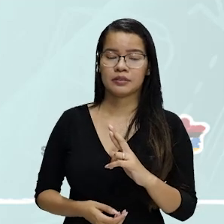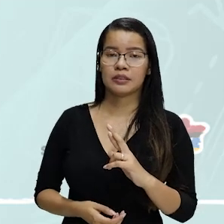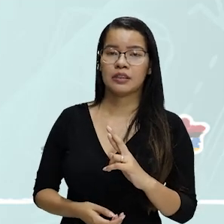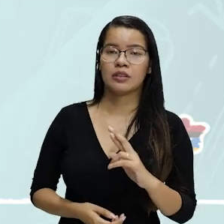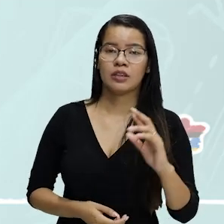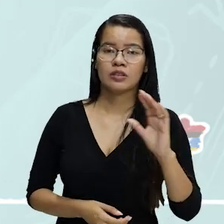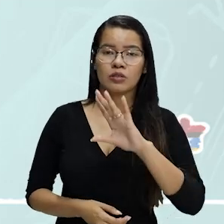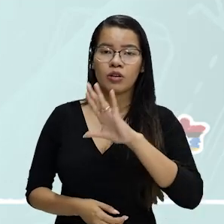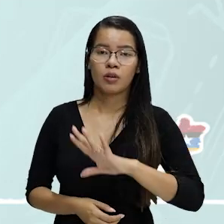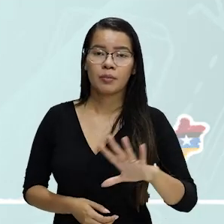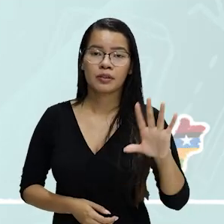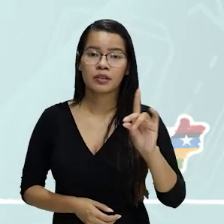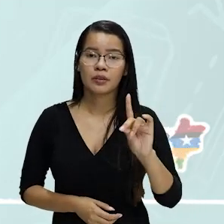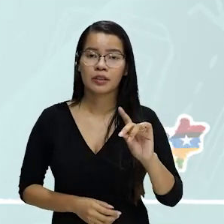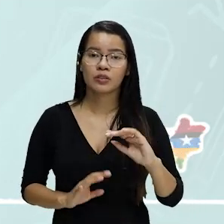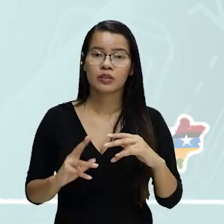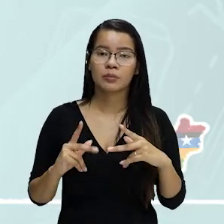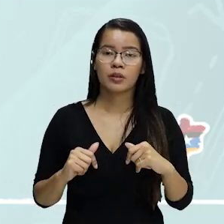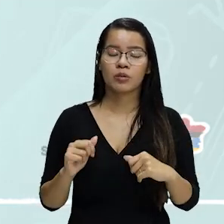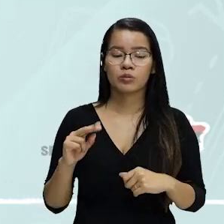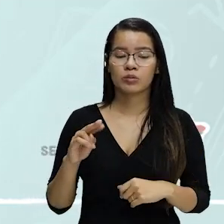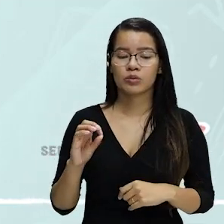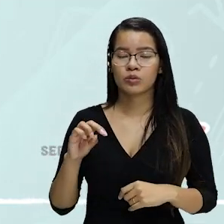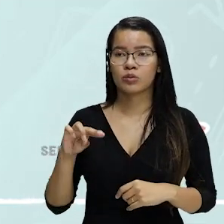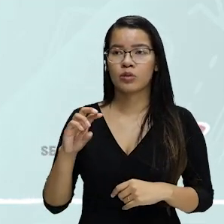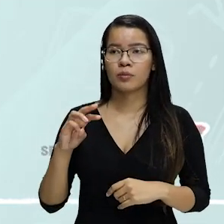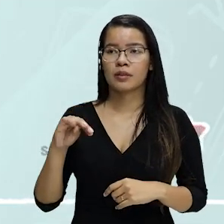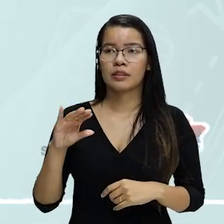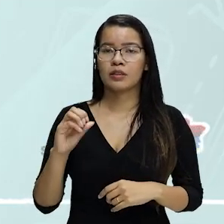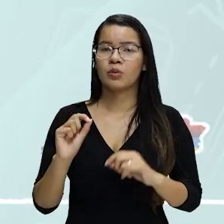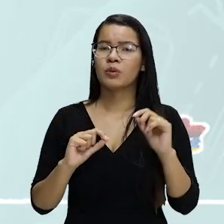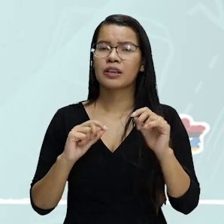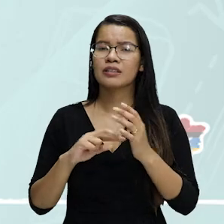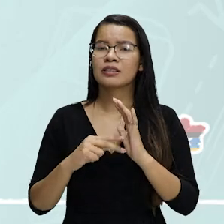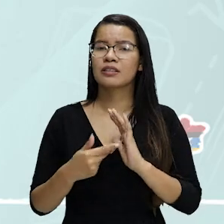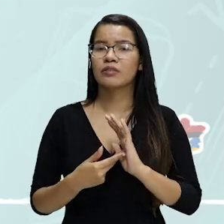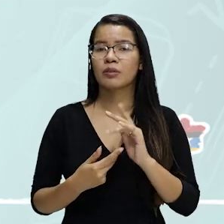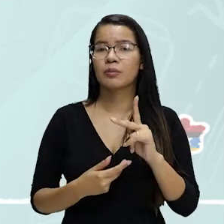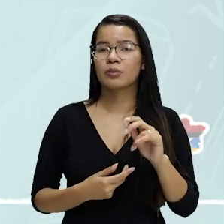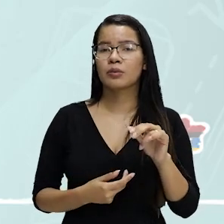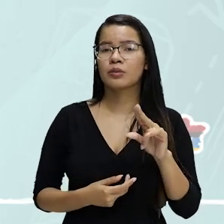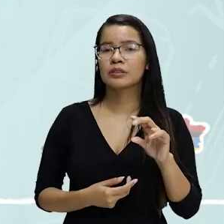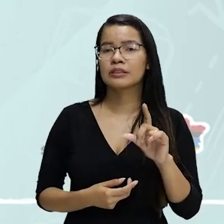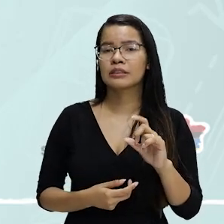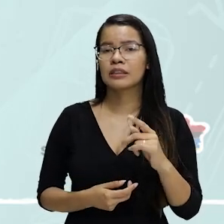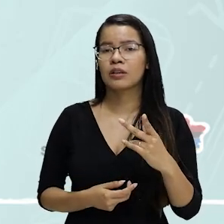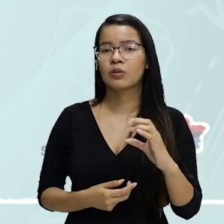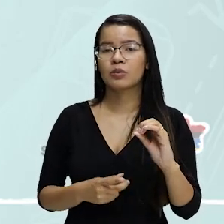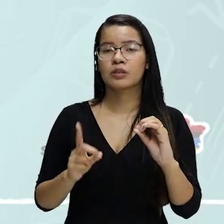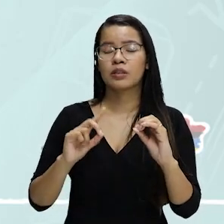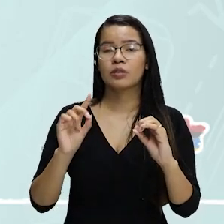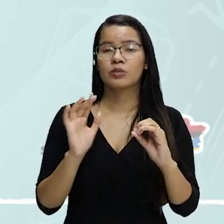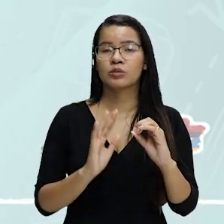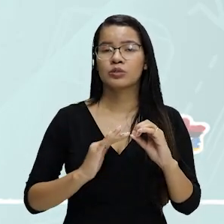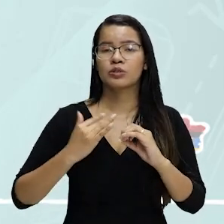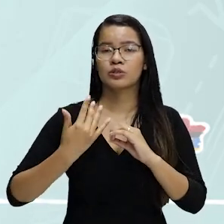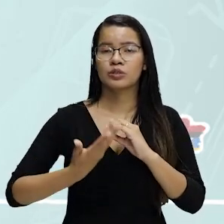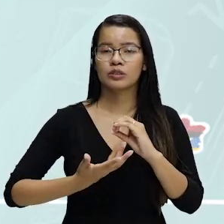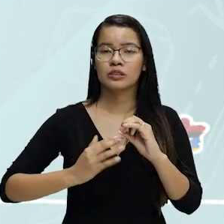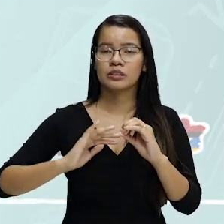Ó. A sua órbita não é totalmente autônoma. Porque é uma órbita autônoma. Plutão ele não gira, não